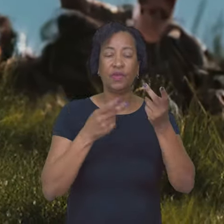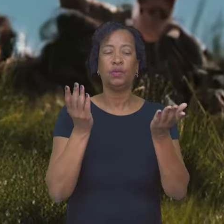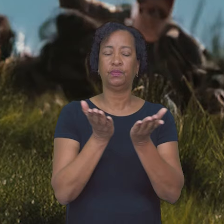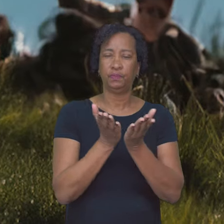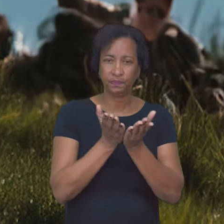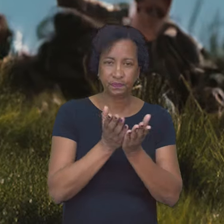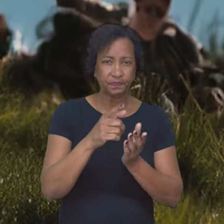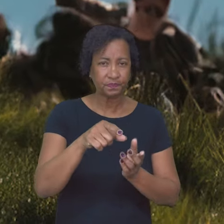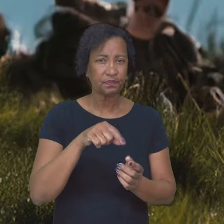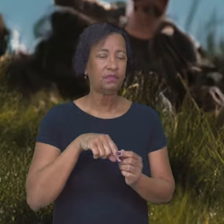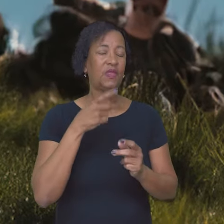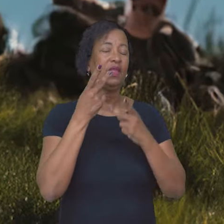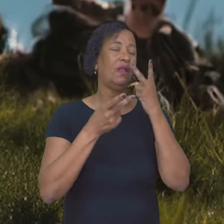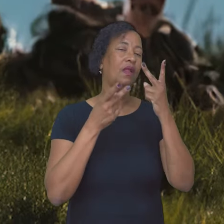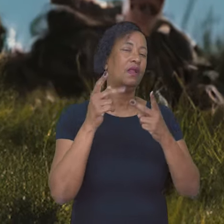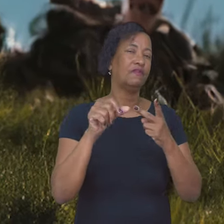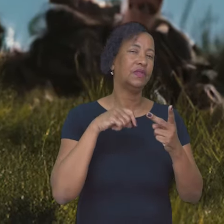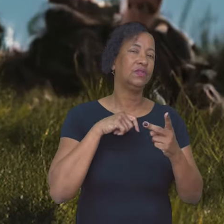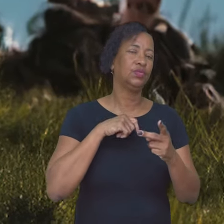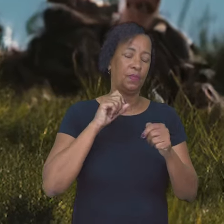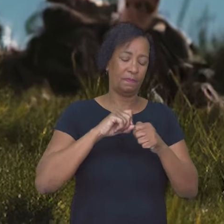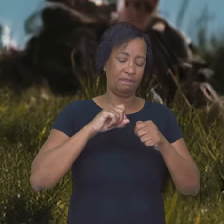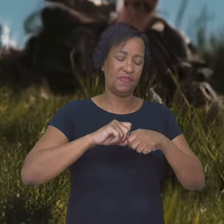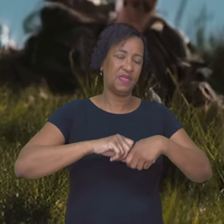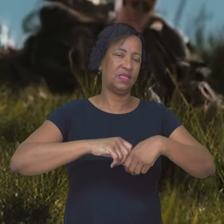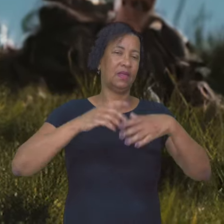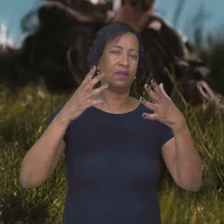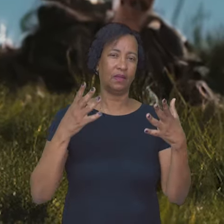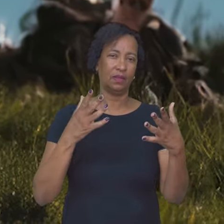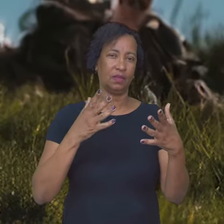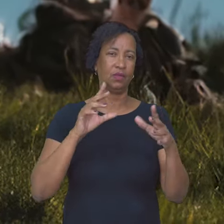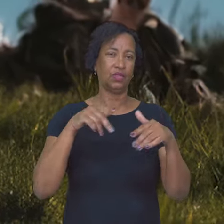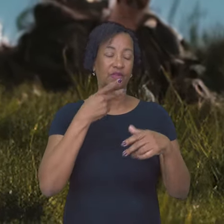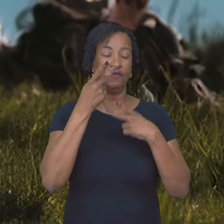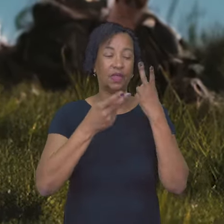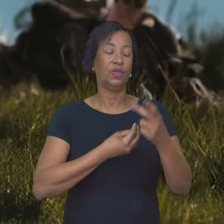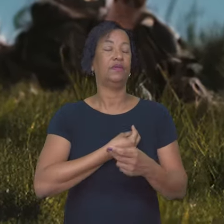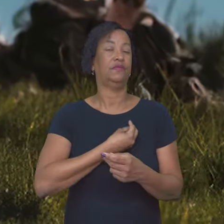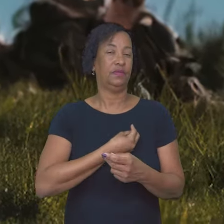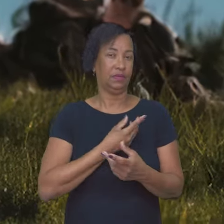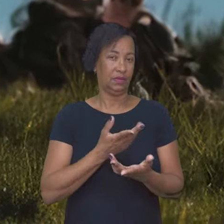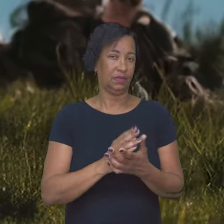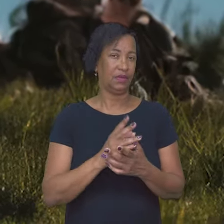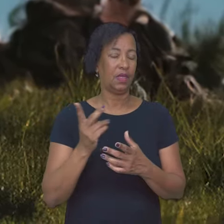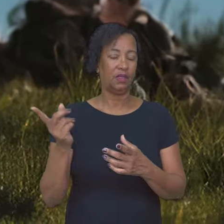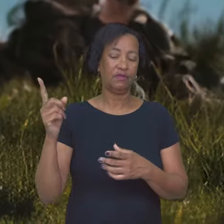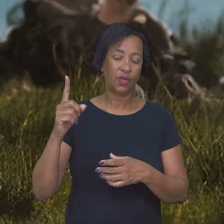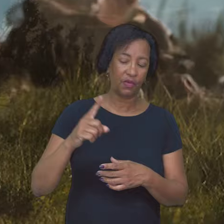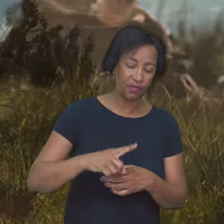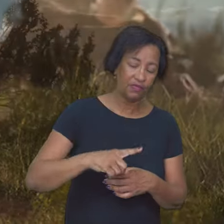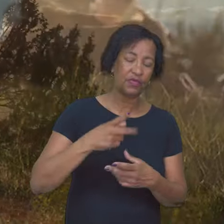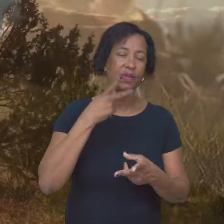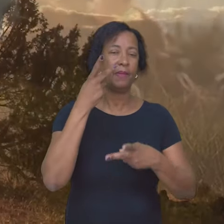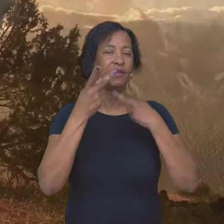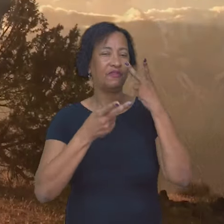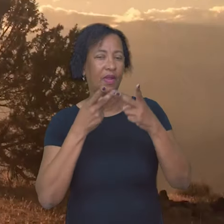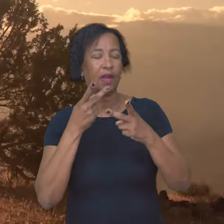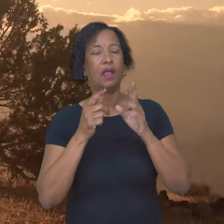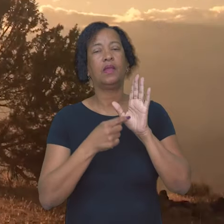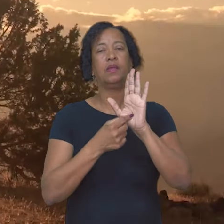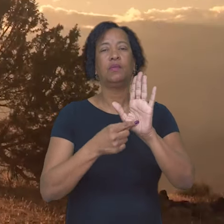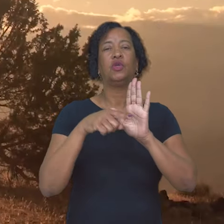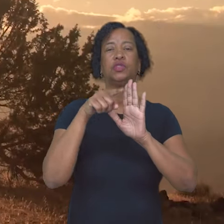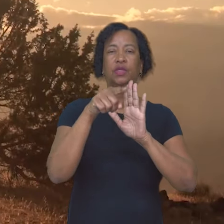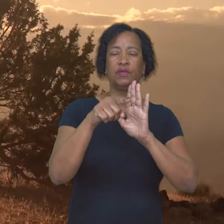seu ministério de Milagres Observe que Jesus não disse eu vim para falar e para mostrar para vocês a verdade e a